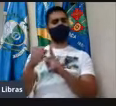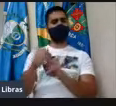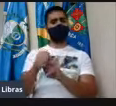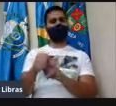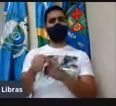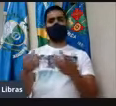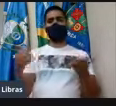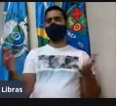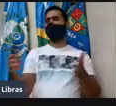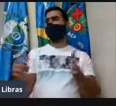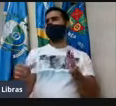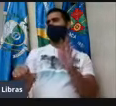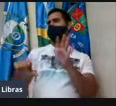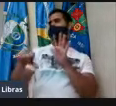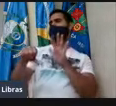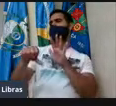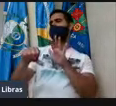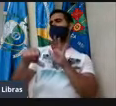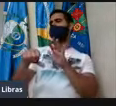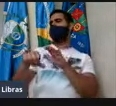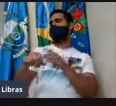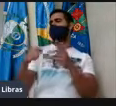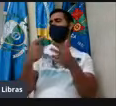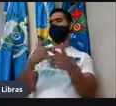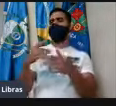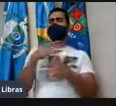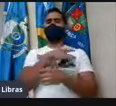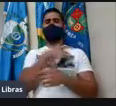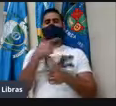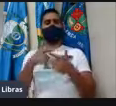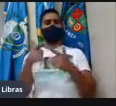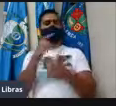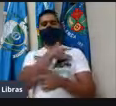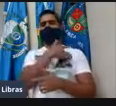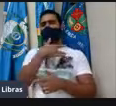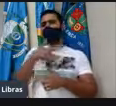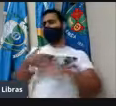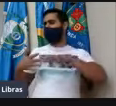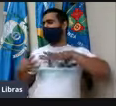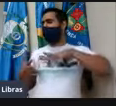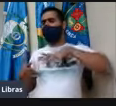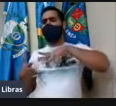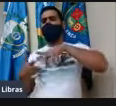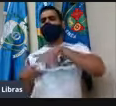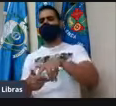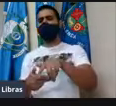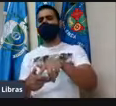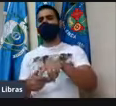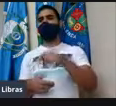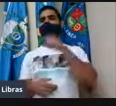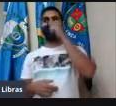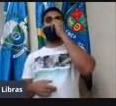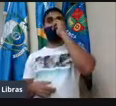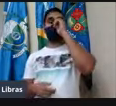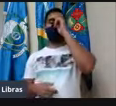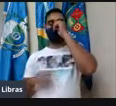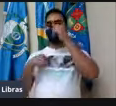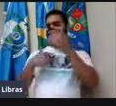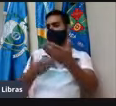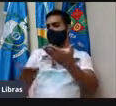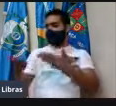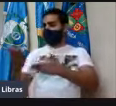maior crise de saúde pública da história moderna do mundo. E você lidar com pessoas